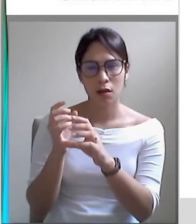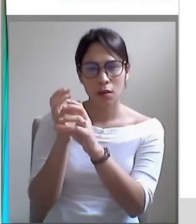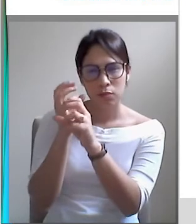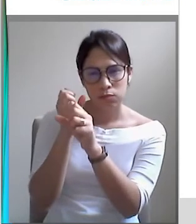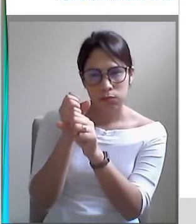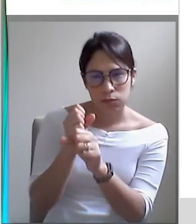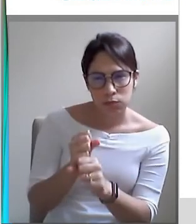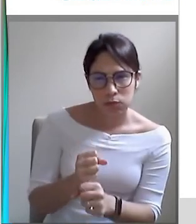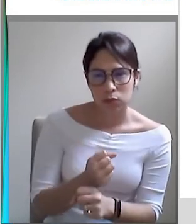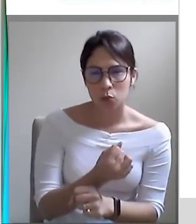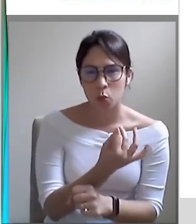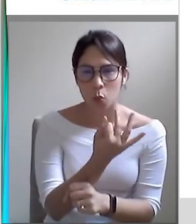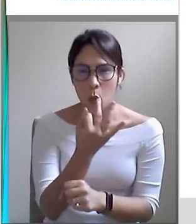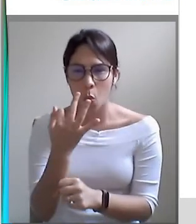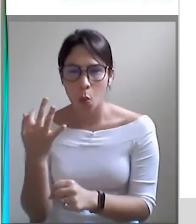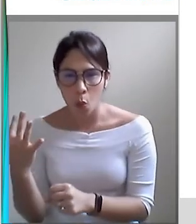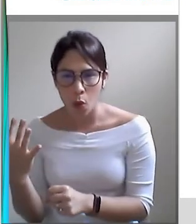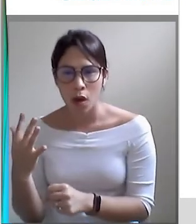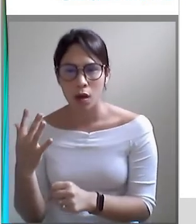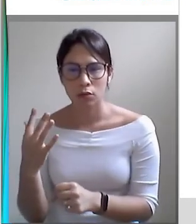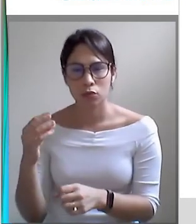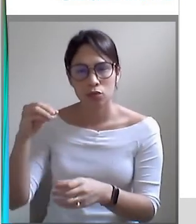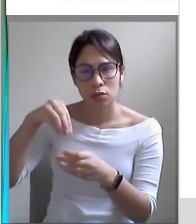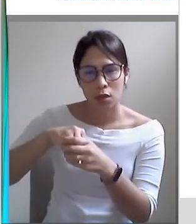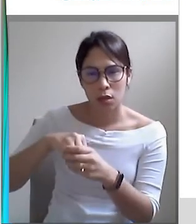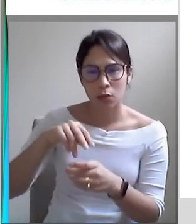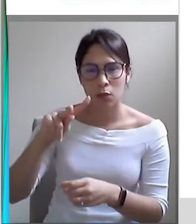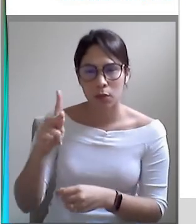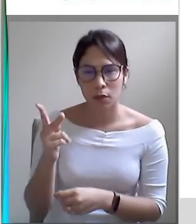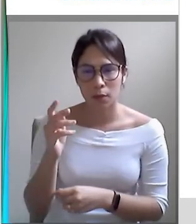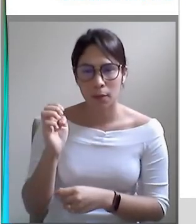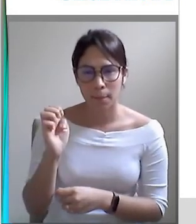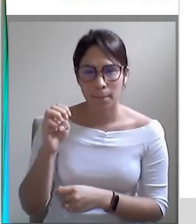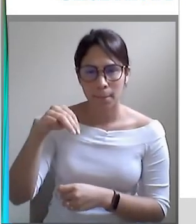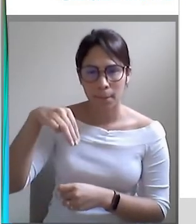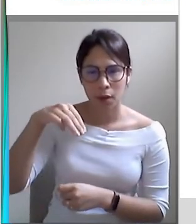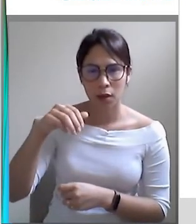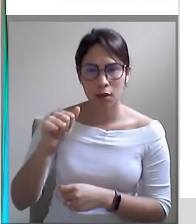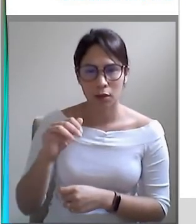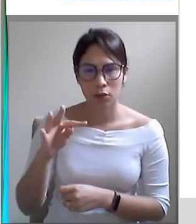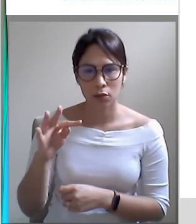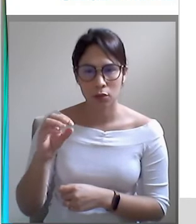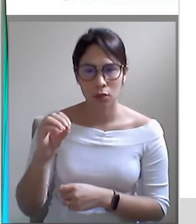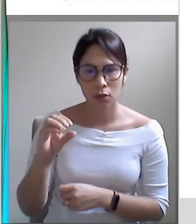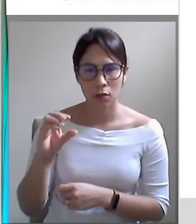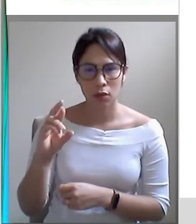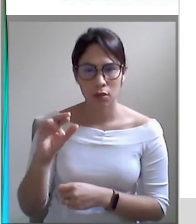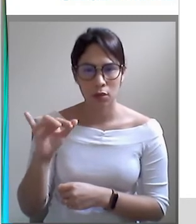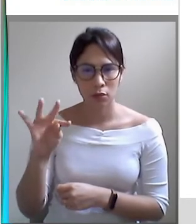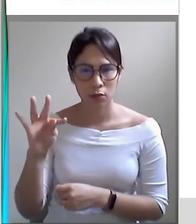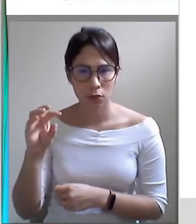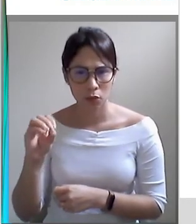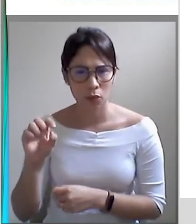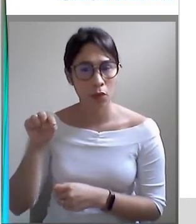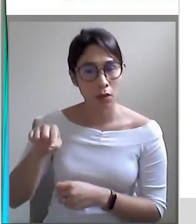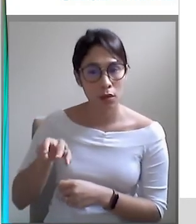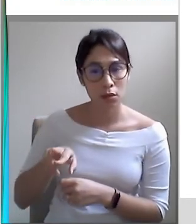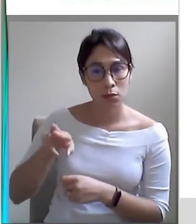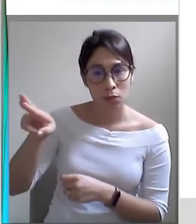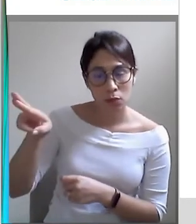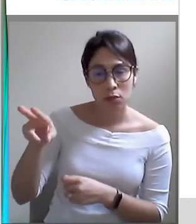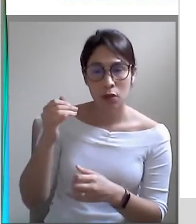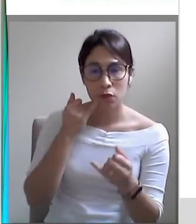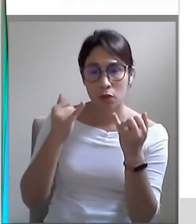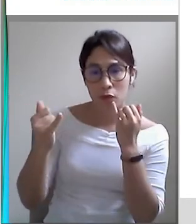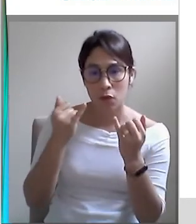calcular-se o hematócrito, que exibirá informações a respeito da quantidade de células presentes no